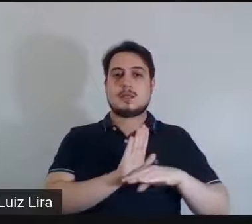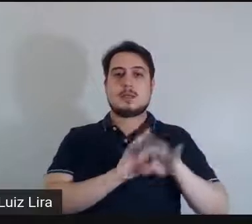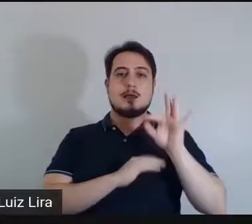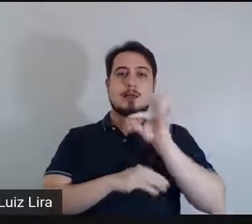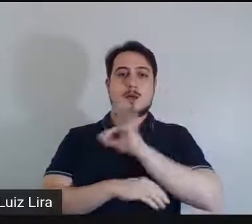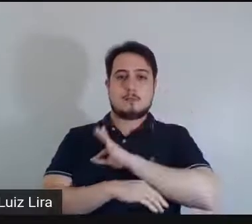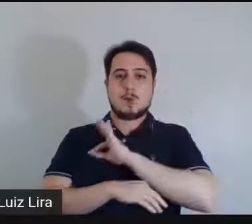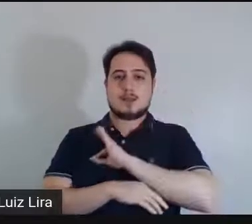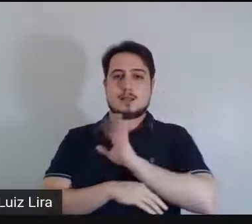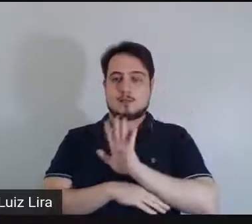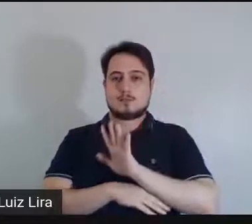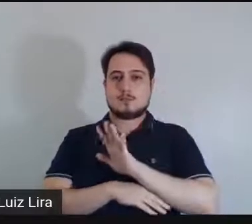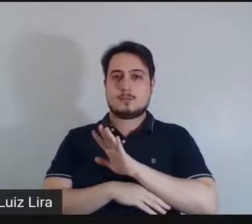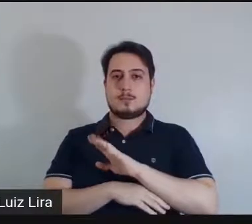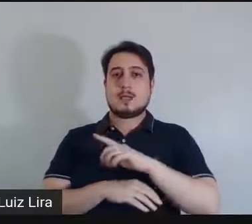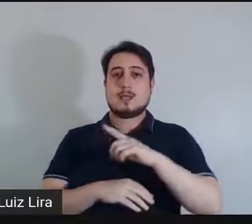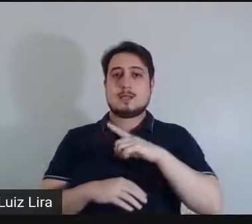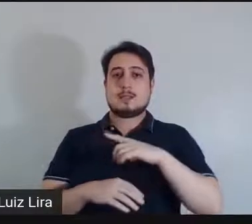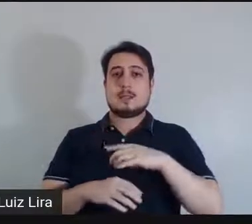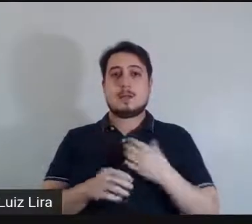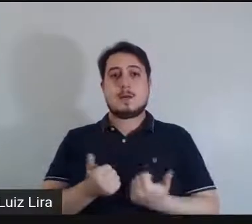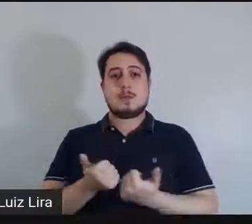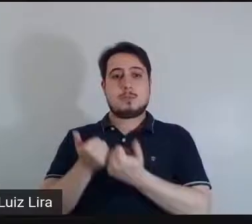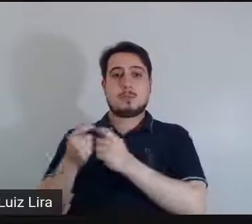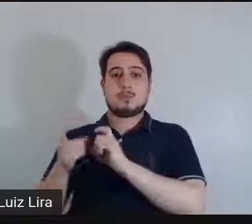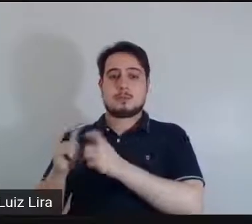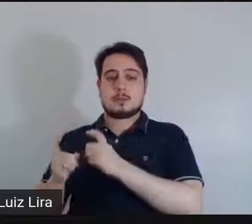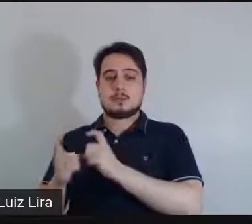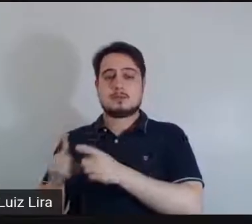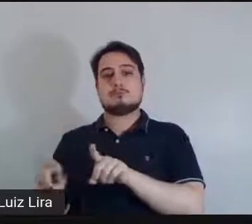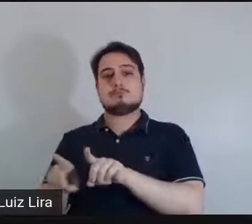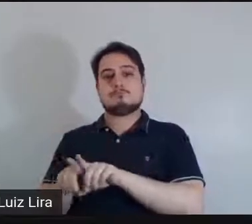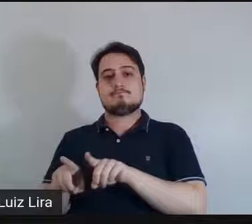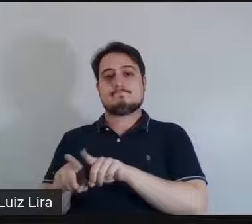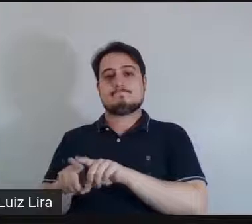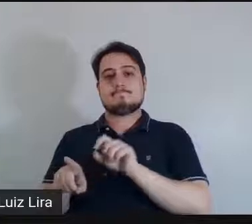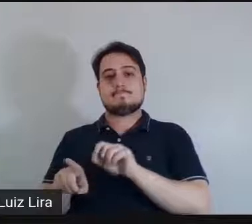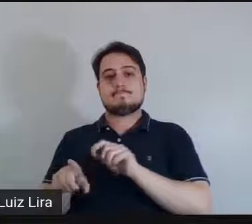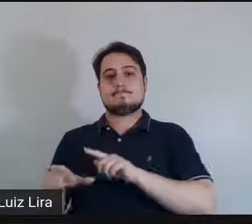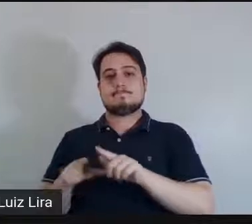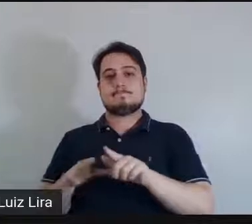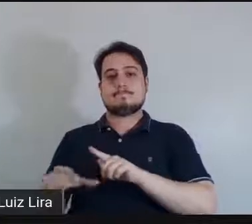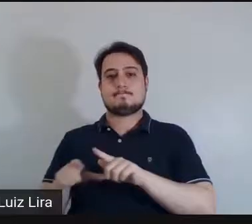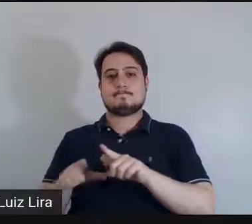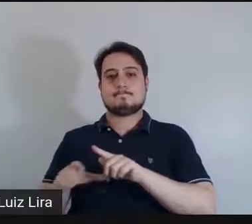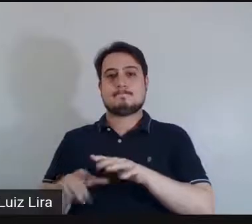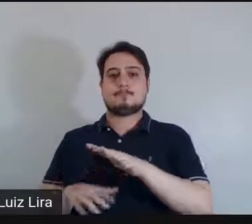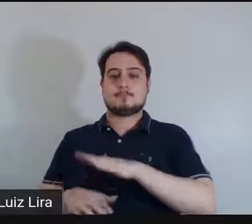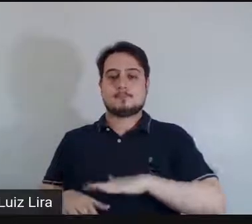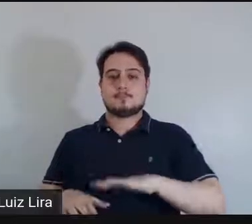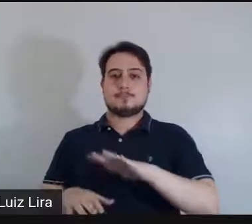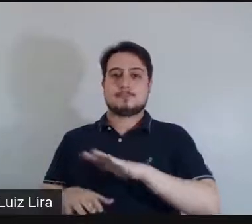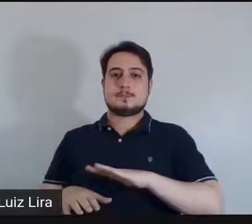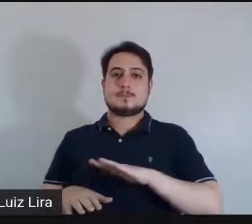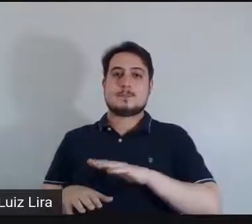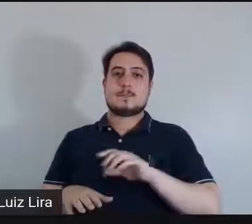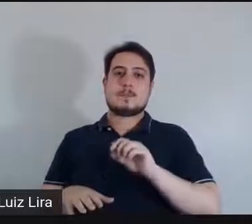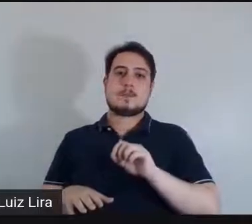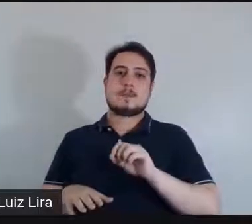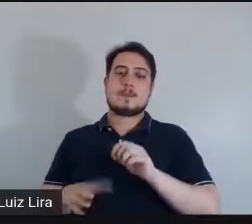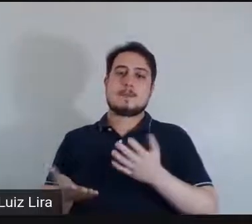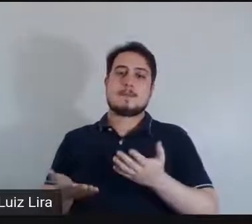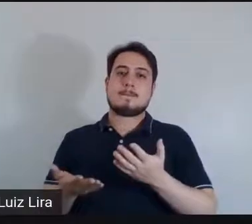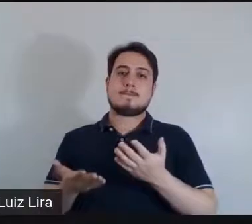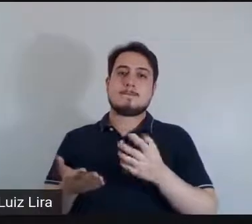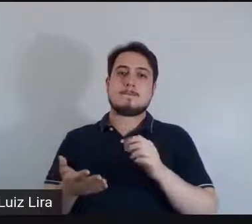policial. E eu tenho apoio administrativo, em que o trabalhador, ele trabalha na área de risco, né? Tem um laudo, que